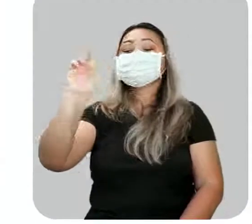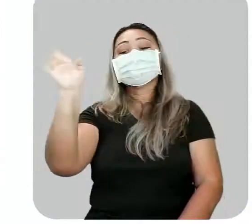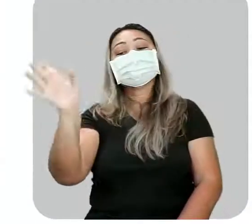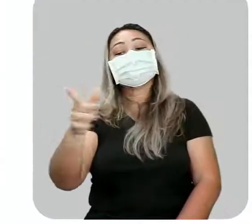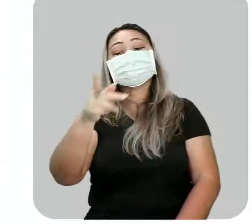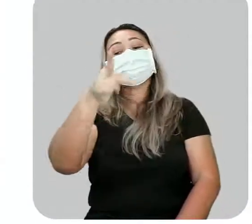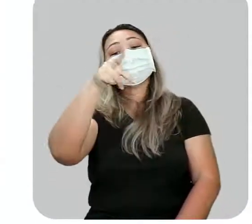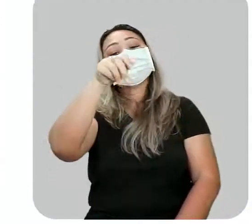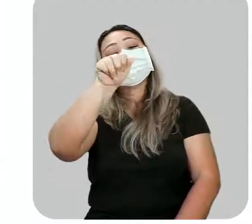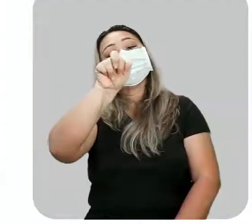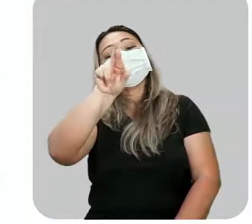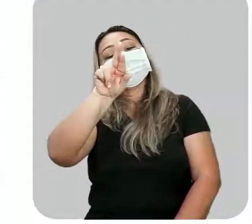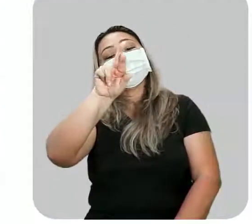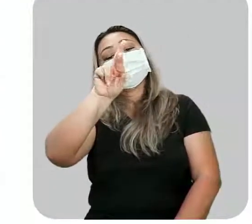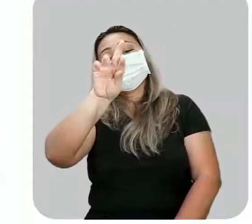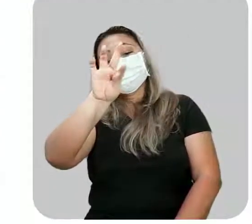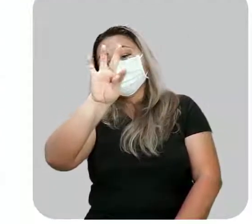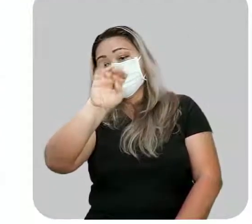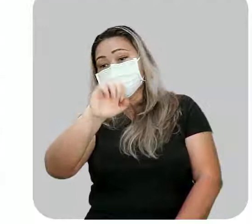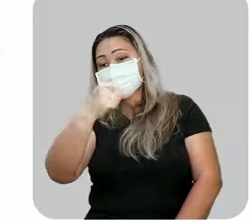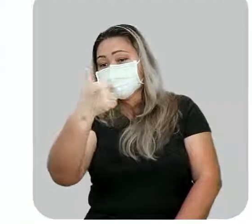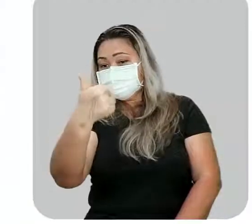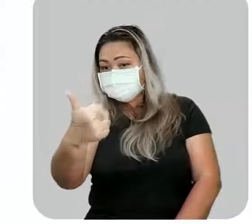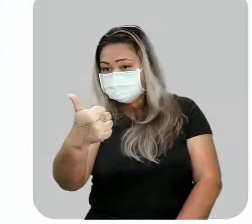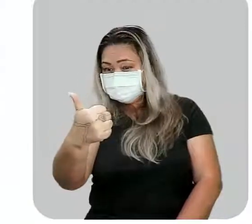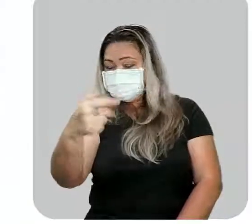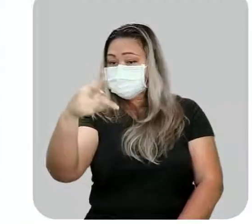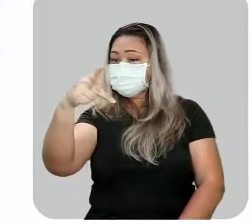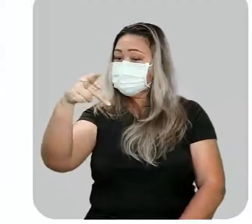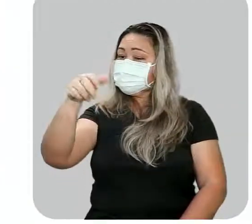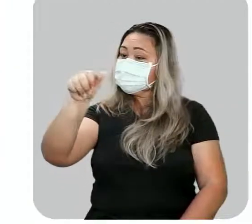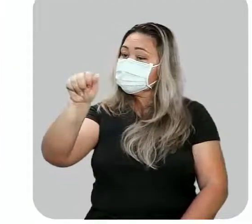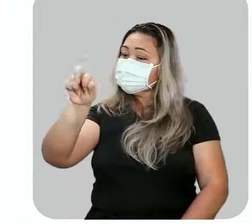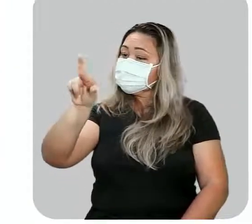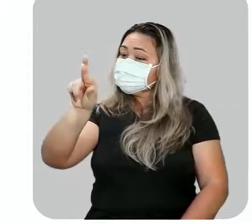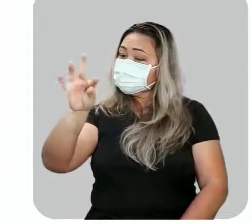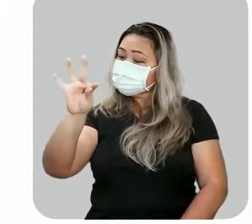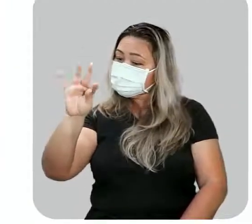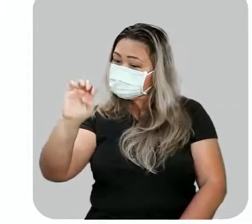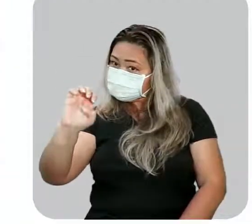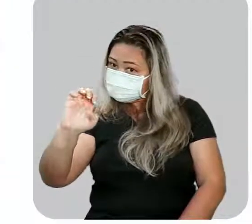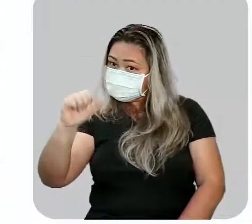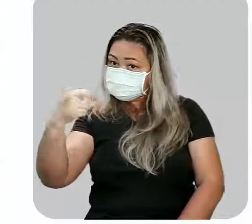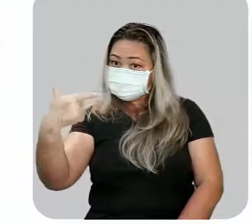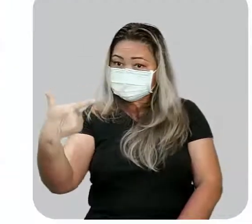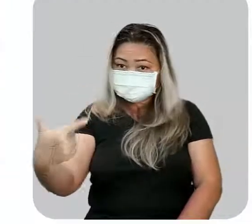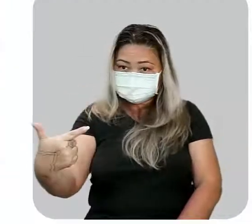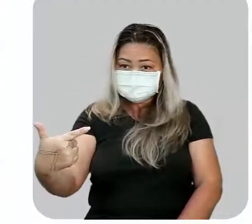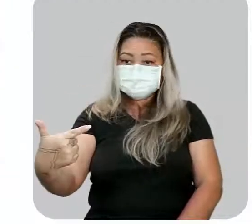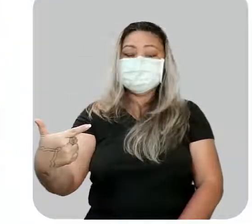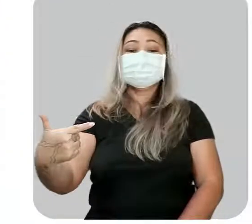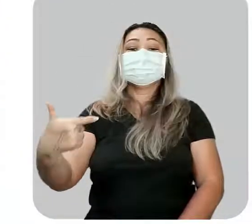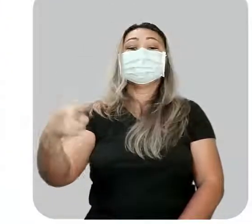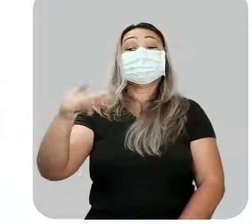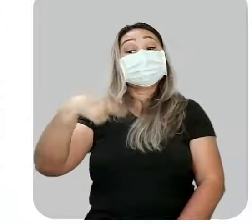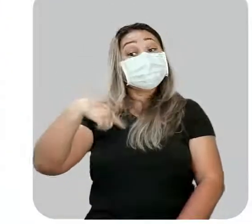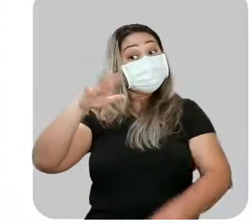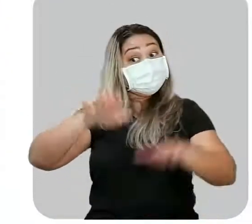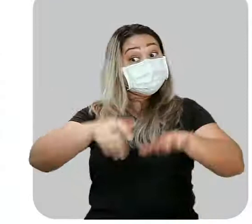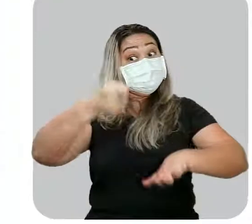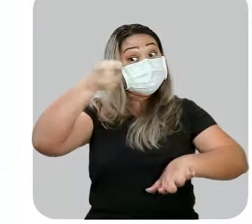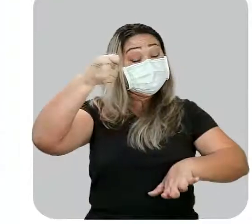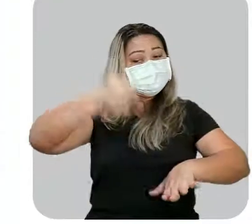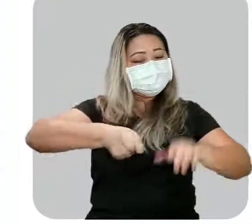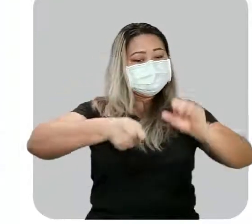1, crase parte 2. Aí tem os casos que a crase é